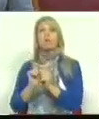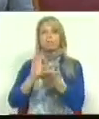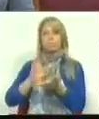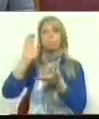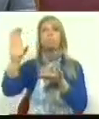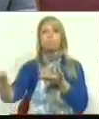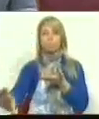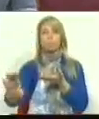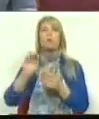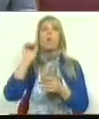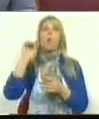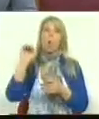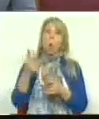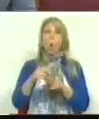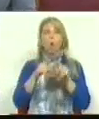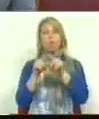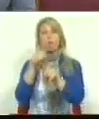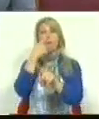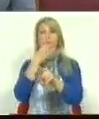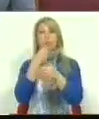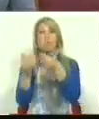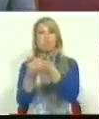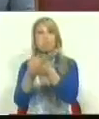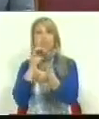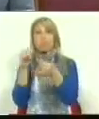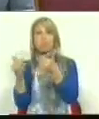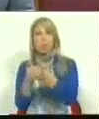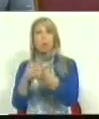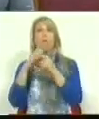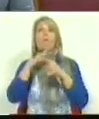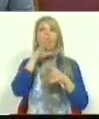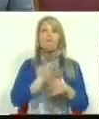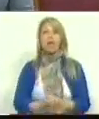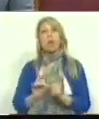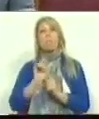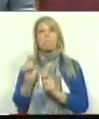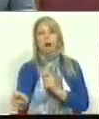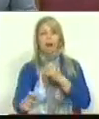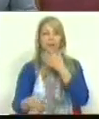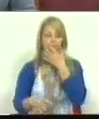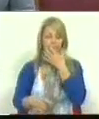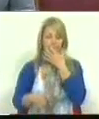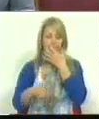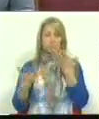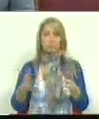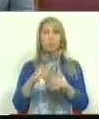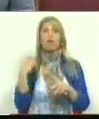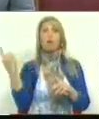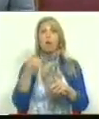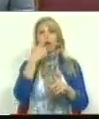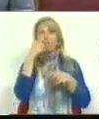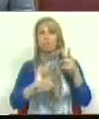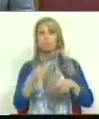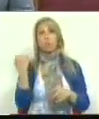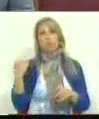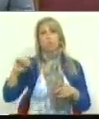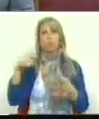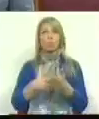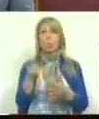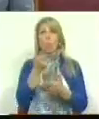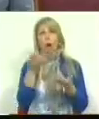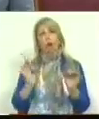grau. No que respeita ao 2º pilar, à matéria do procedimento de despejo, é para nós muito claro que é necessário